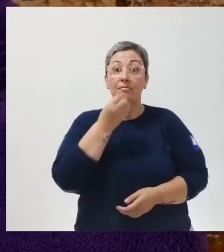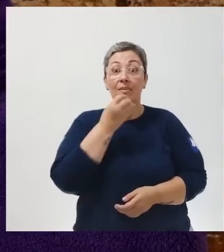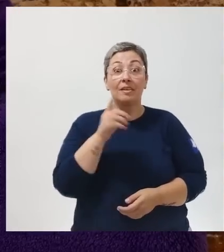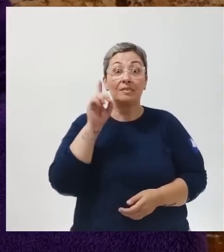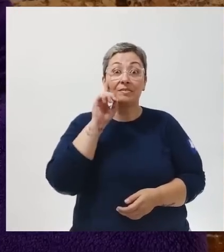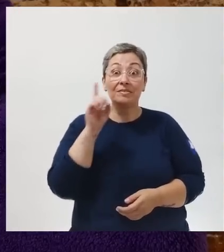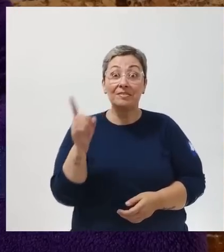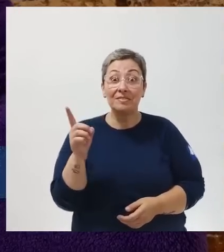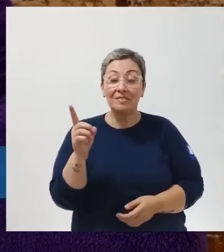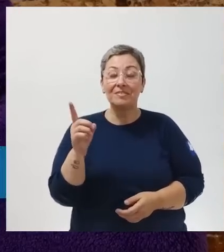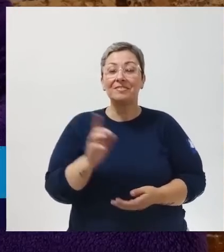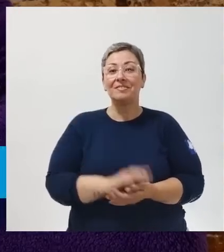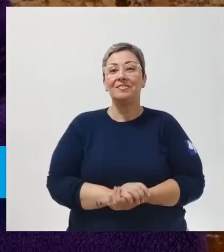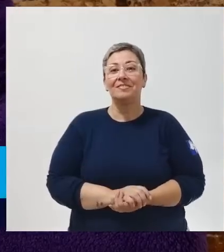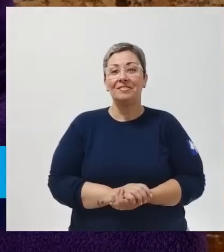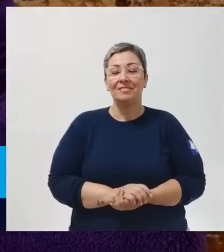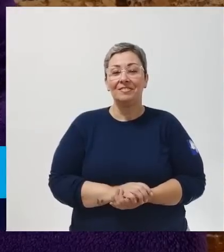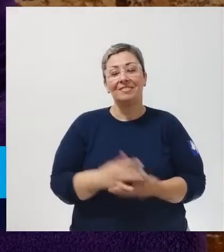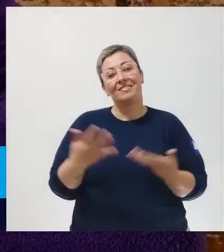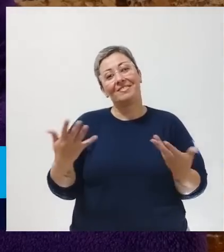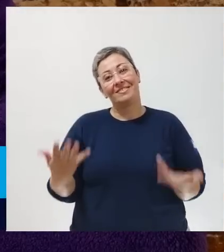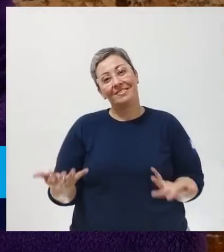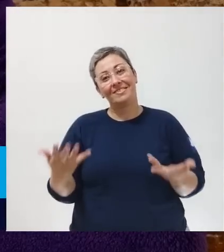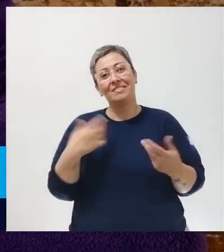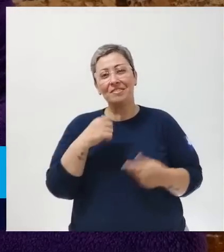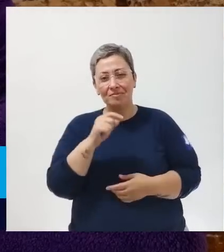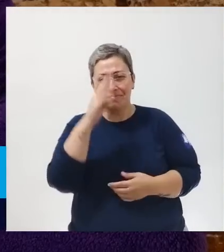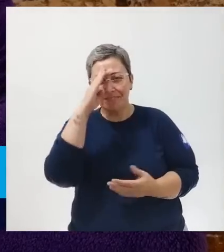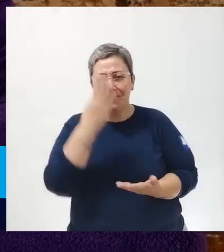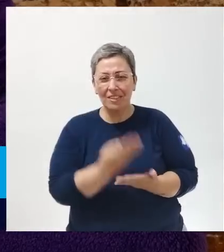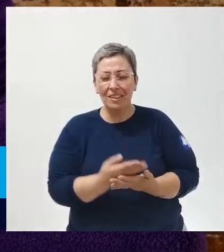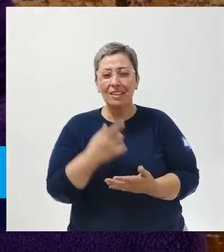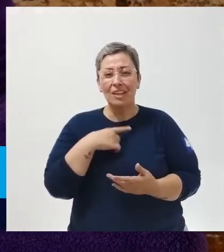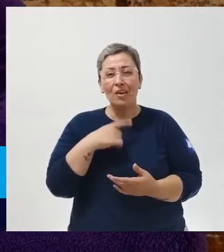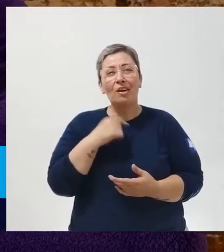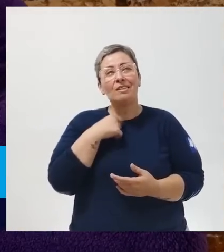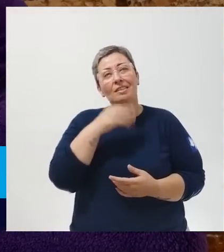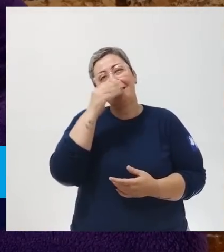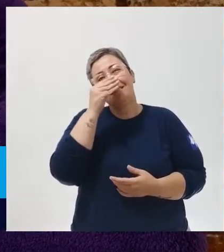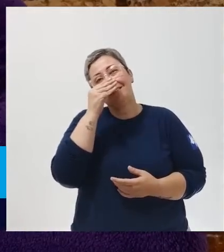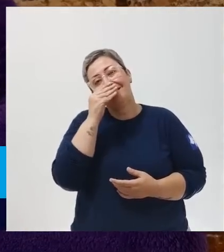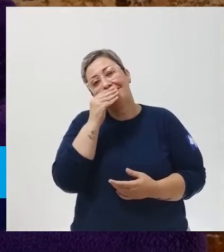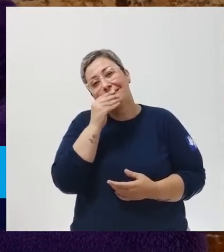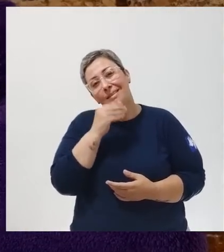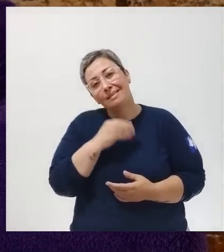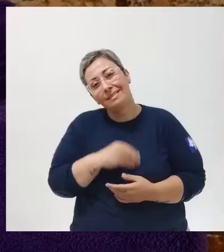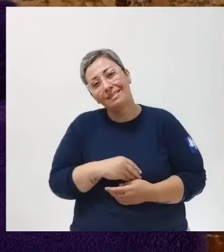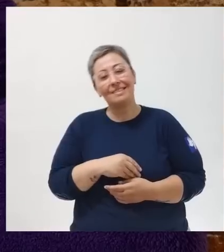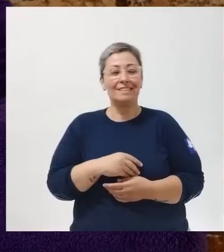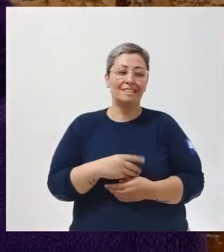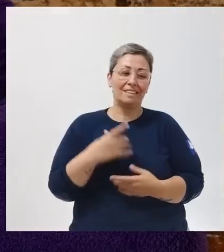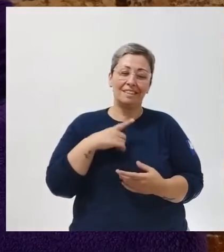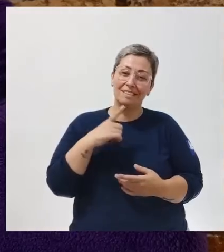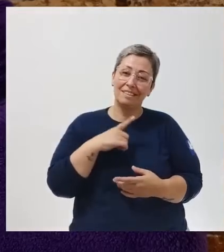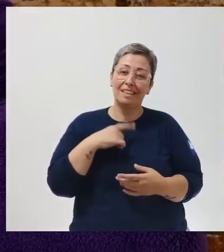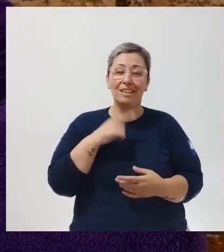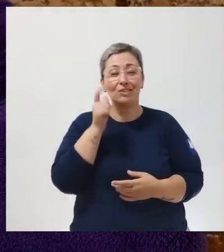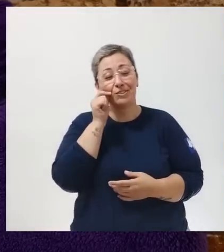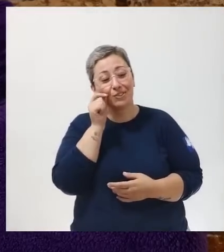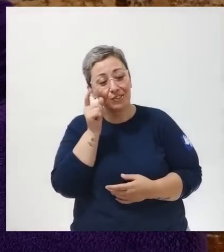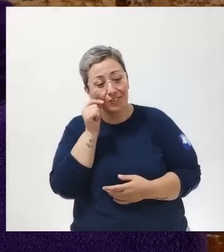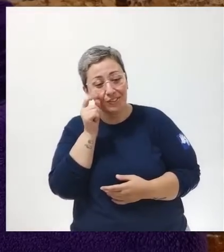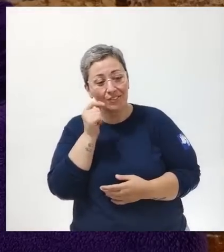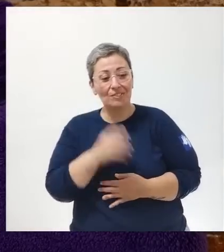Bom dia! Ai, vocês acreditam que eu ainda estou com preguicinha? Eu ainda estou